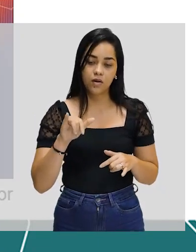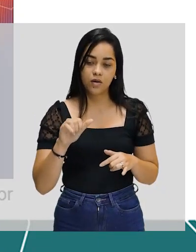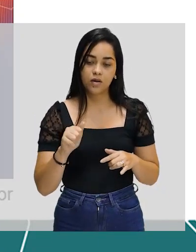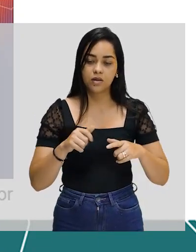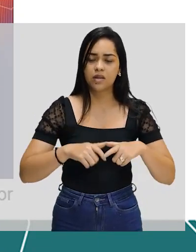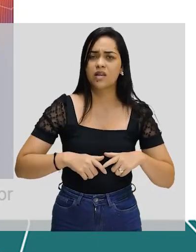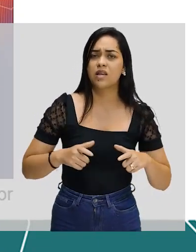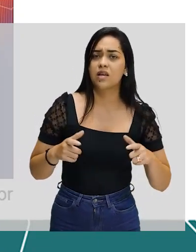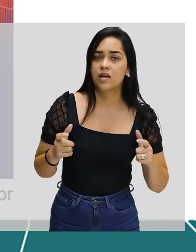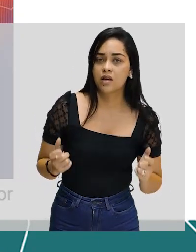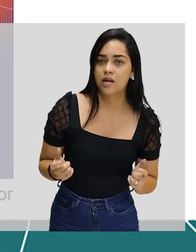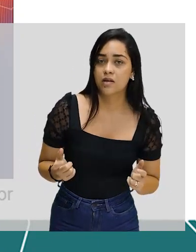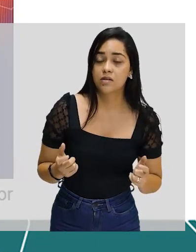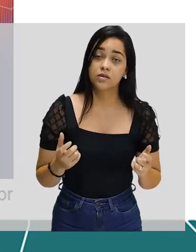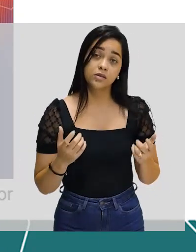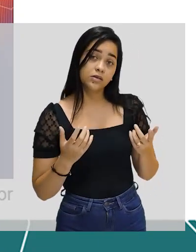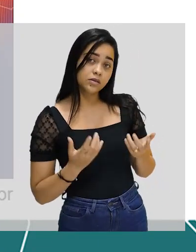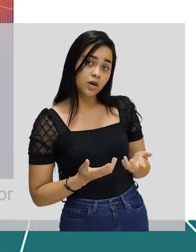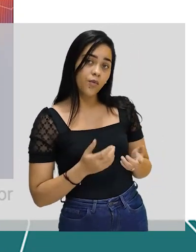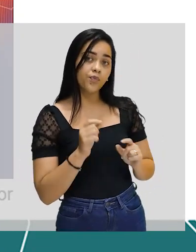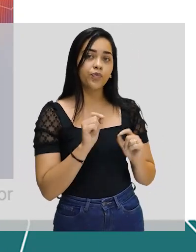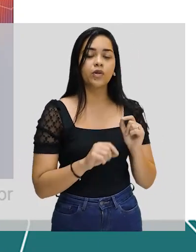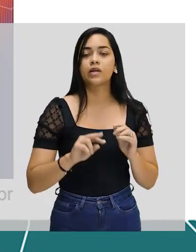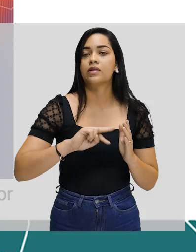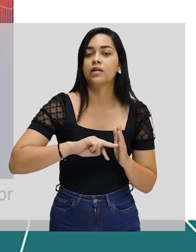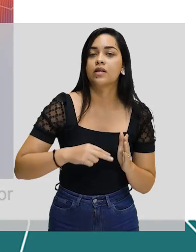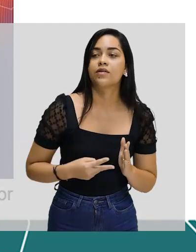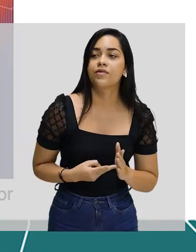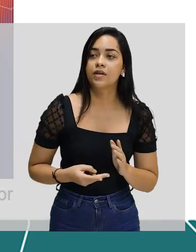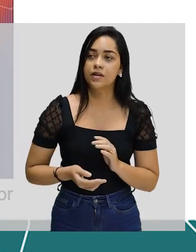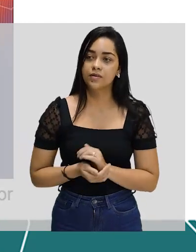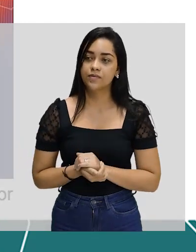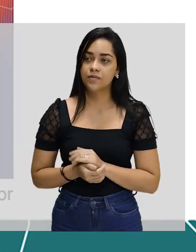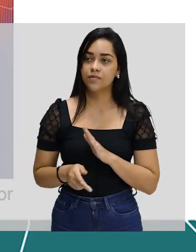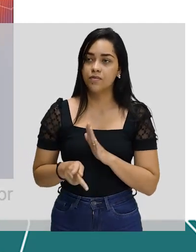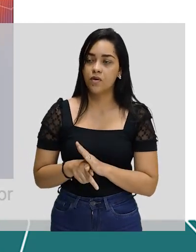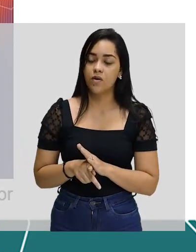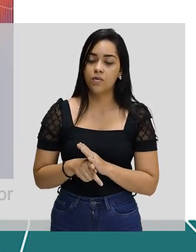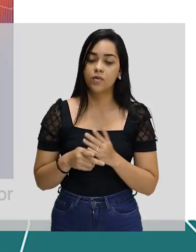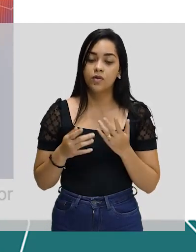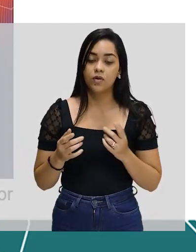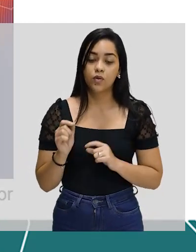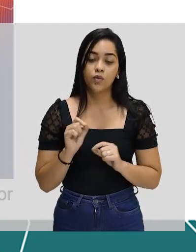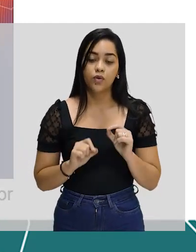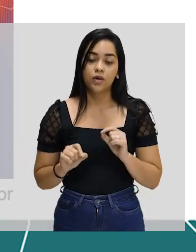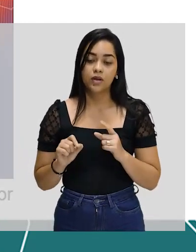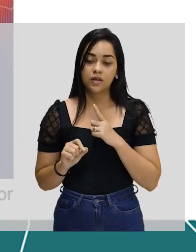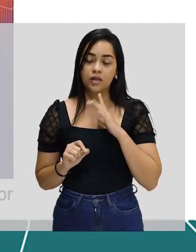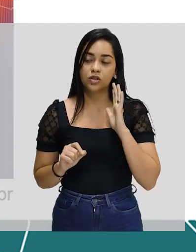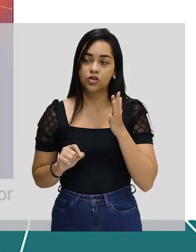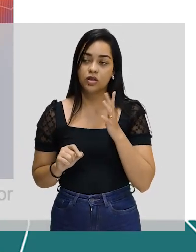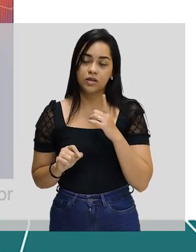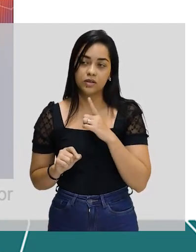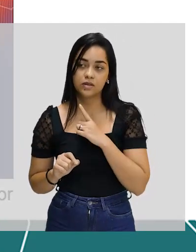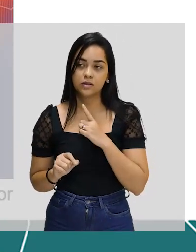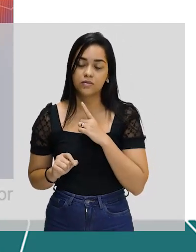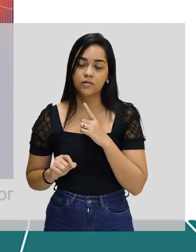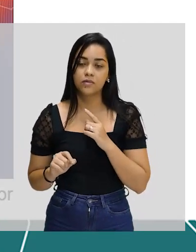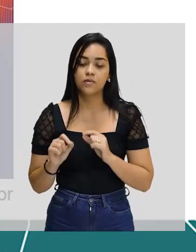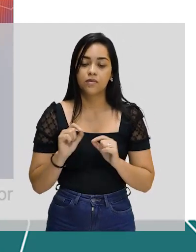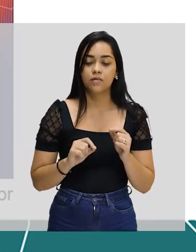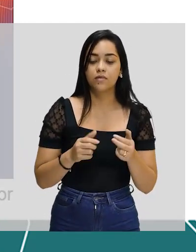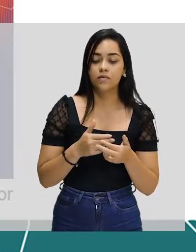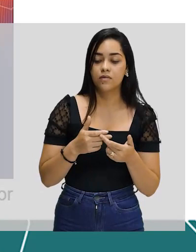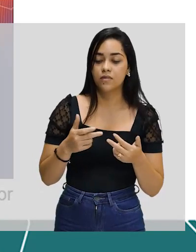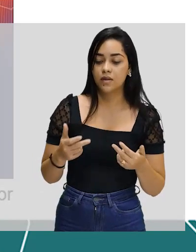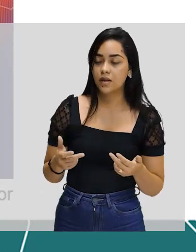cresce muito. Então, isso quer dizer que a partir de um certo ponto já existiam milhares